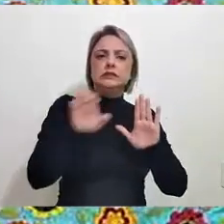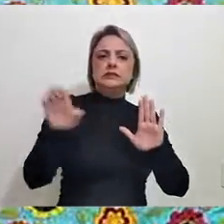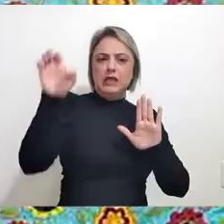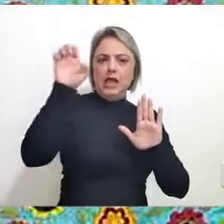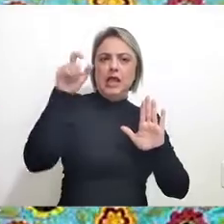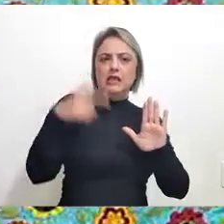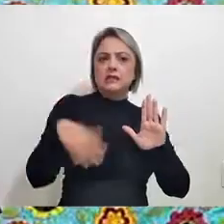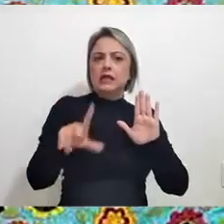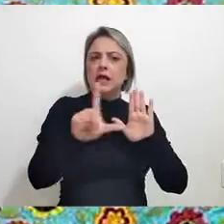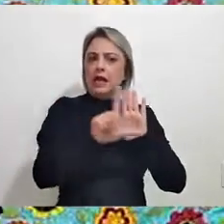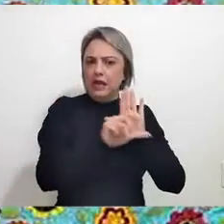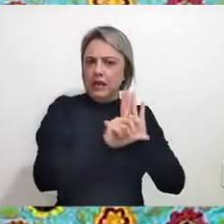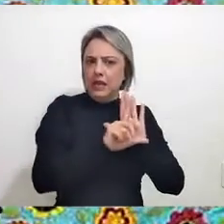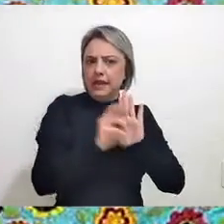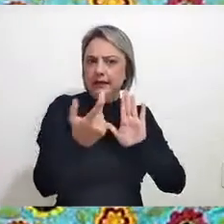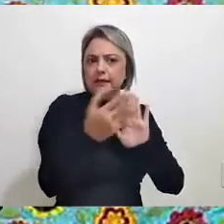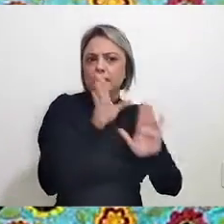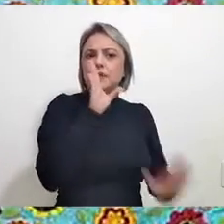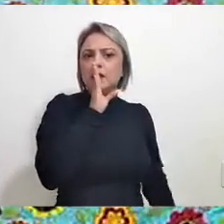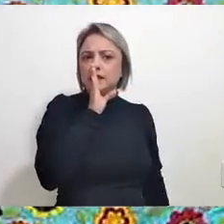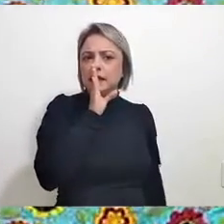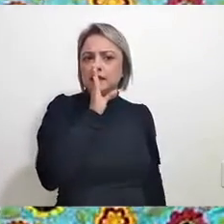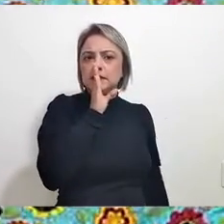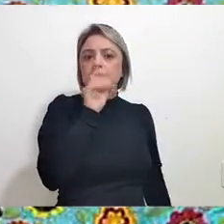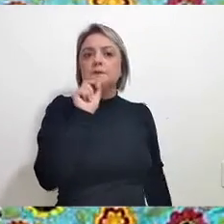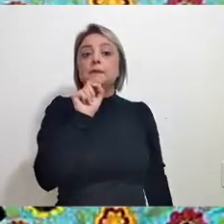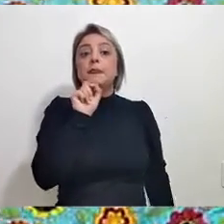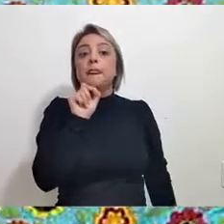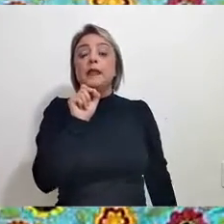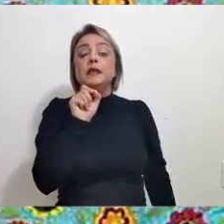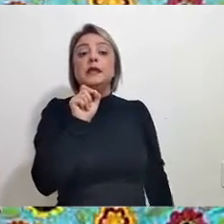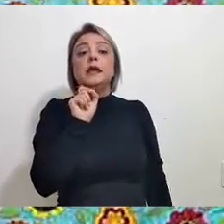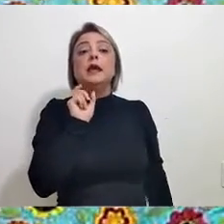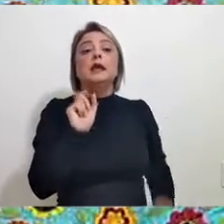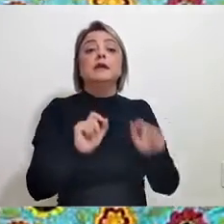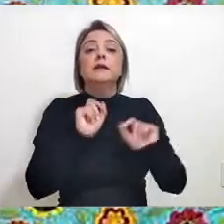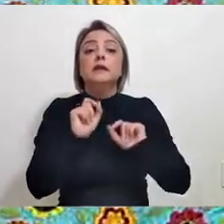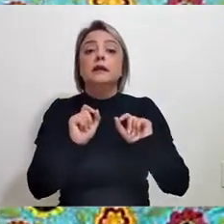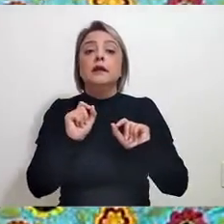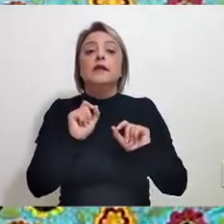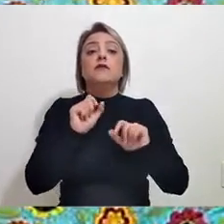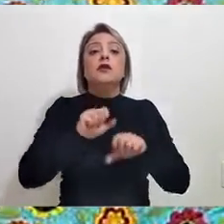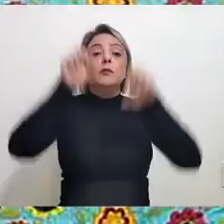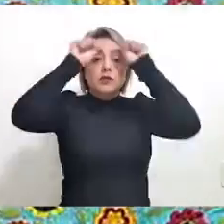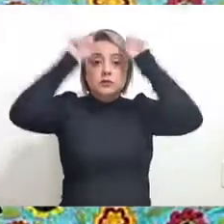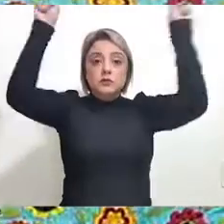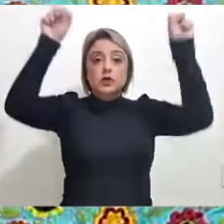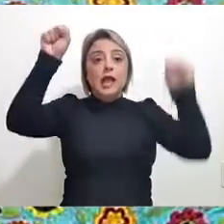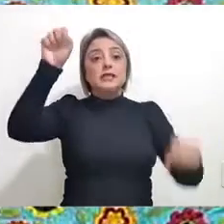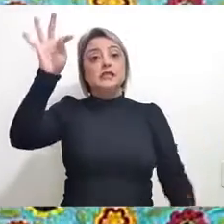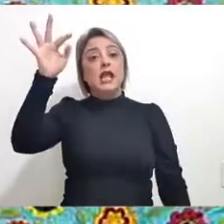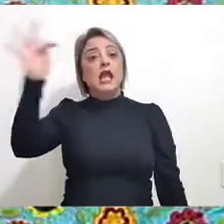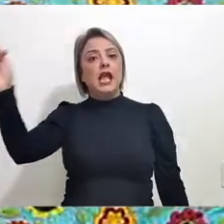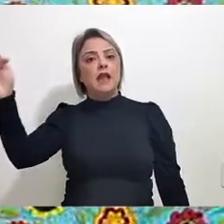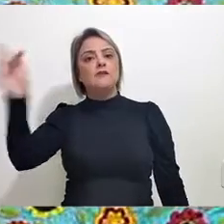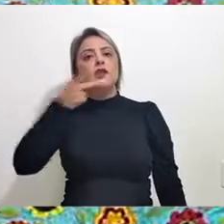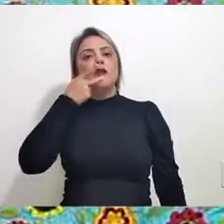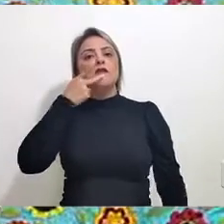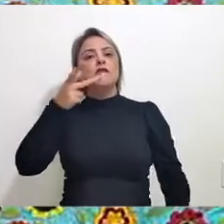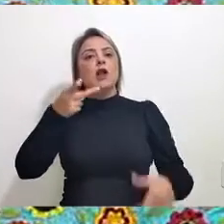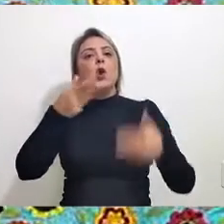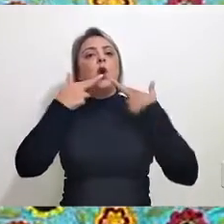ter a informação mais correta é qual? É dentro da escola, é o espaço educacional formal que vai trazer essa